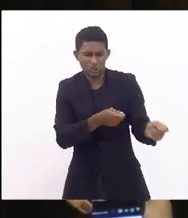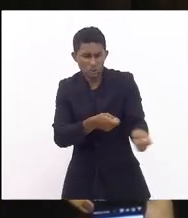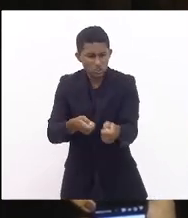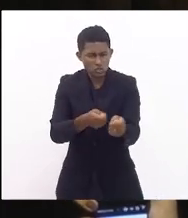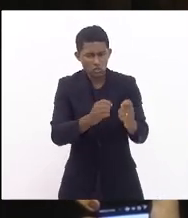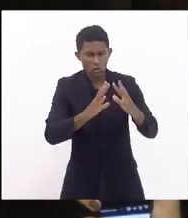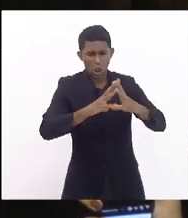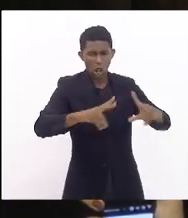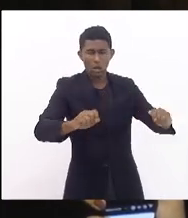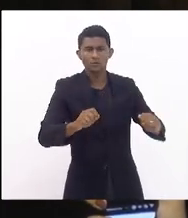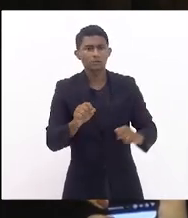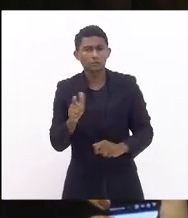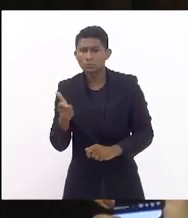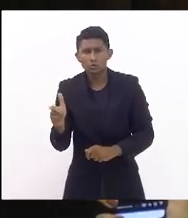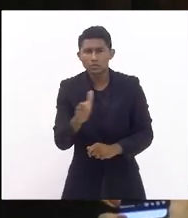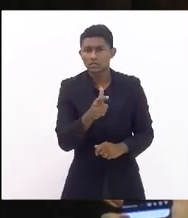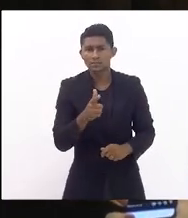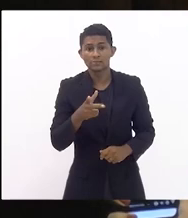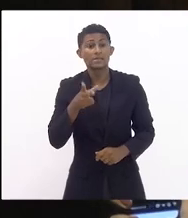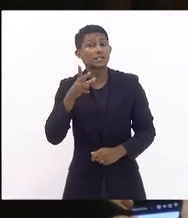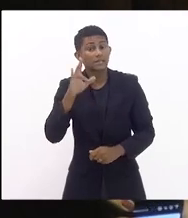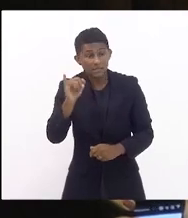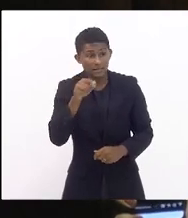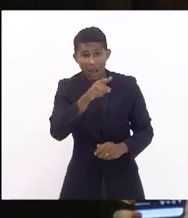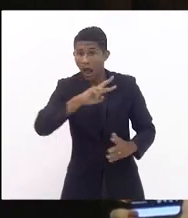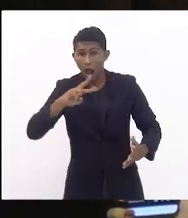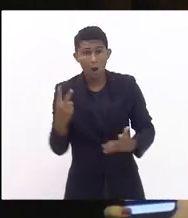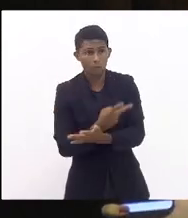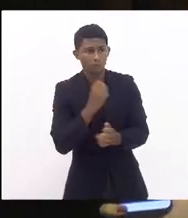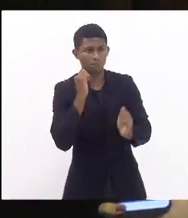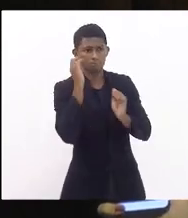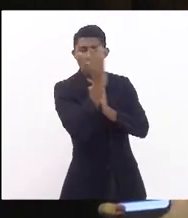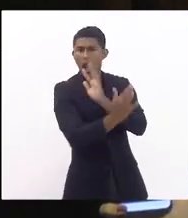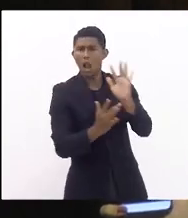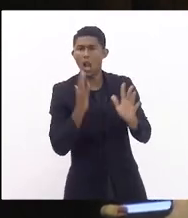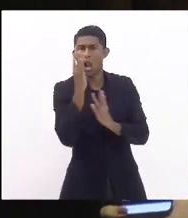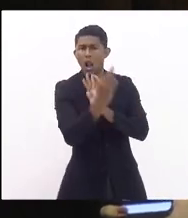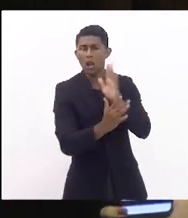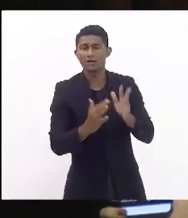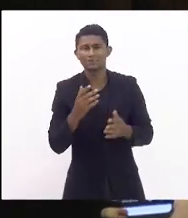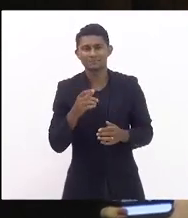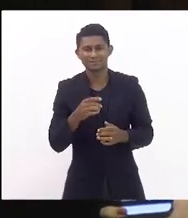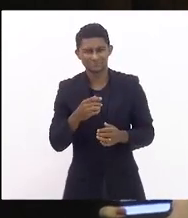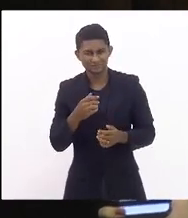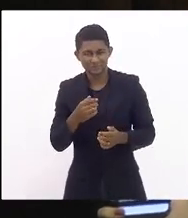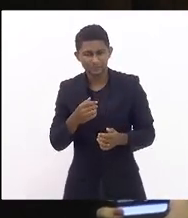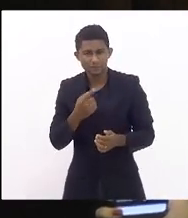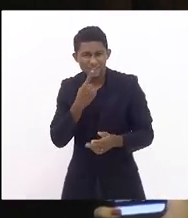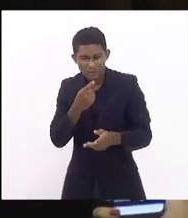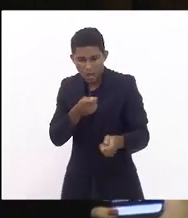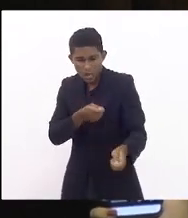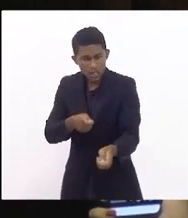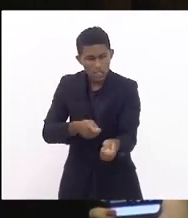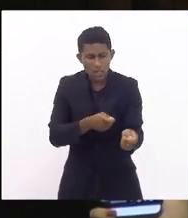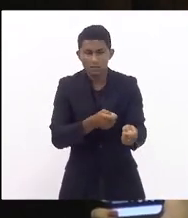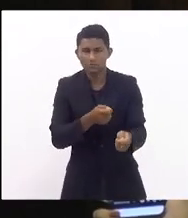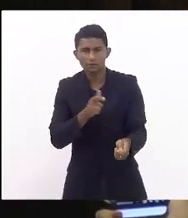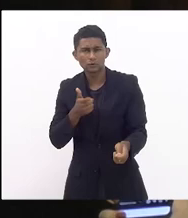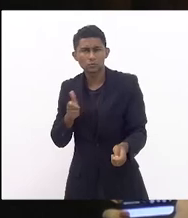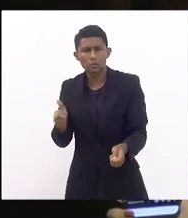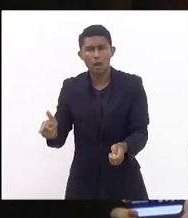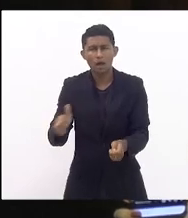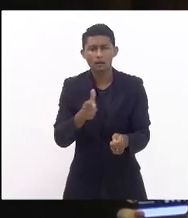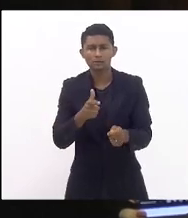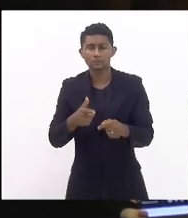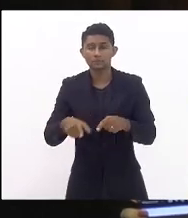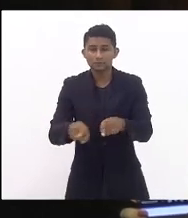por algum motivo vier a acontecer, além de não ter os extintores, também não tinha um treinamento,